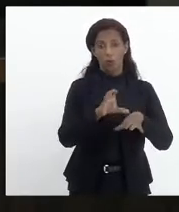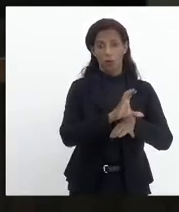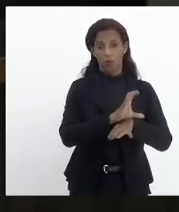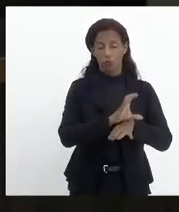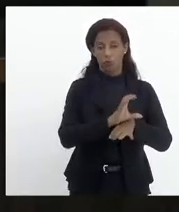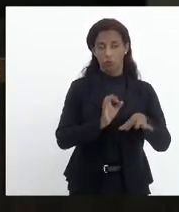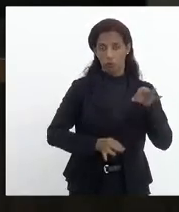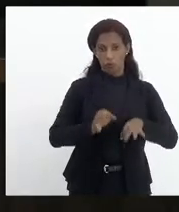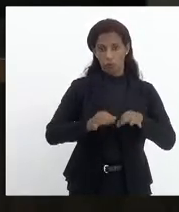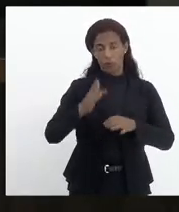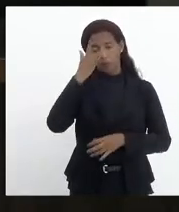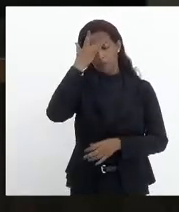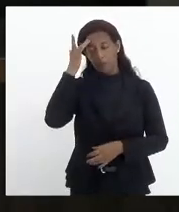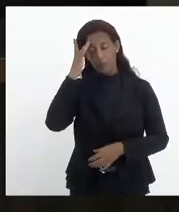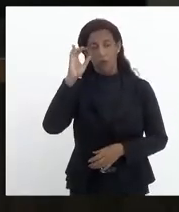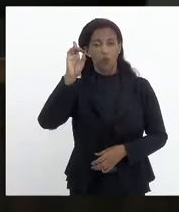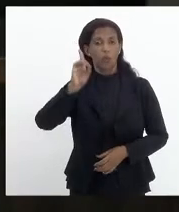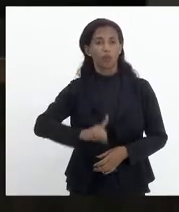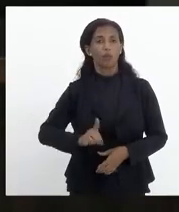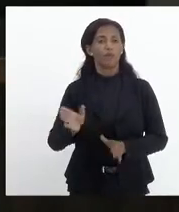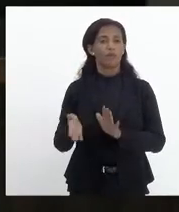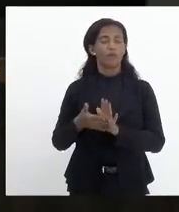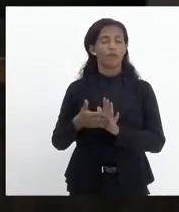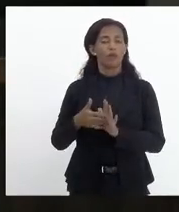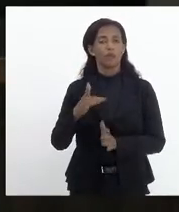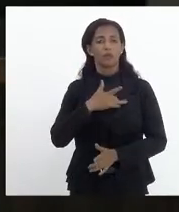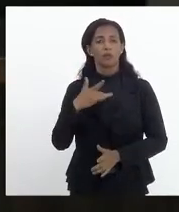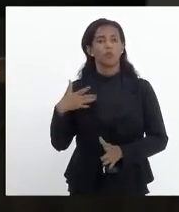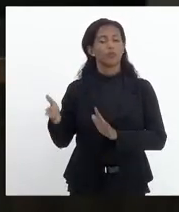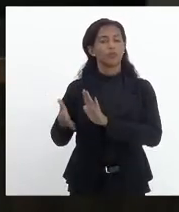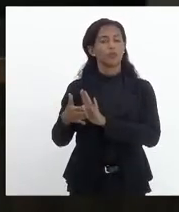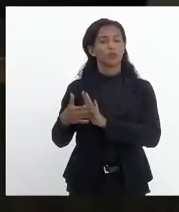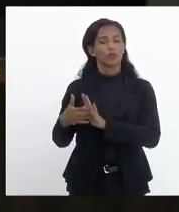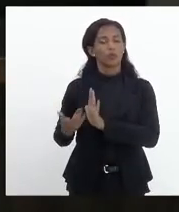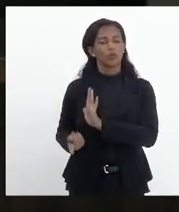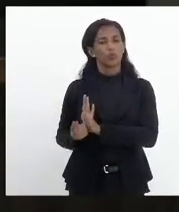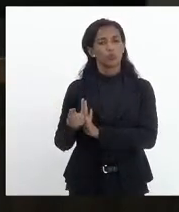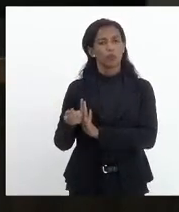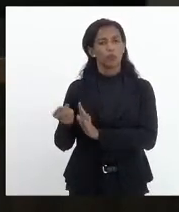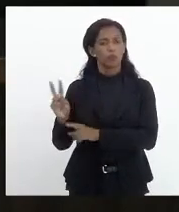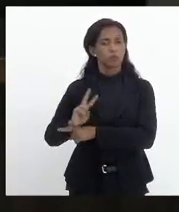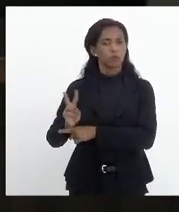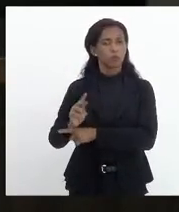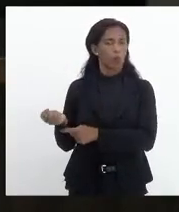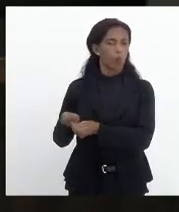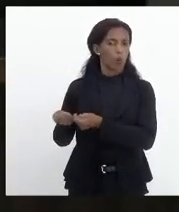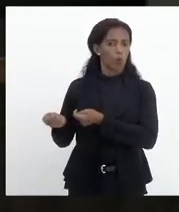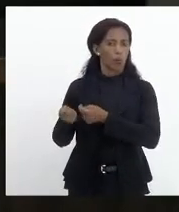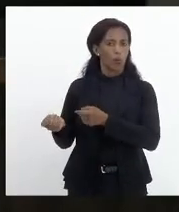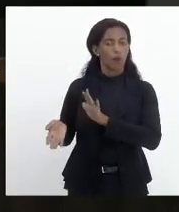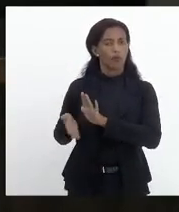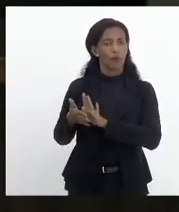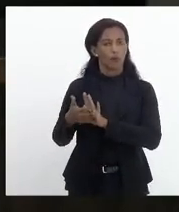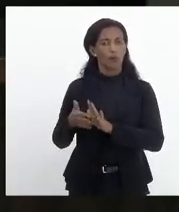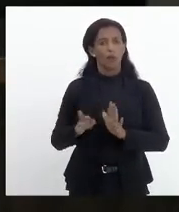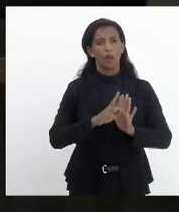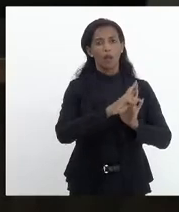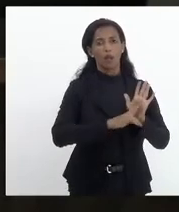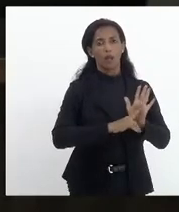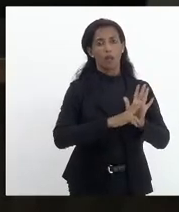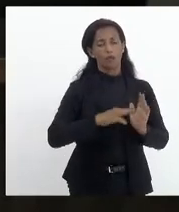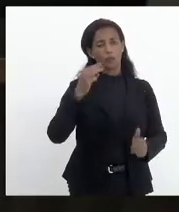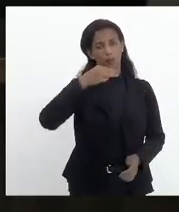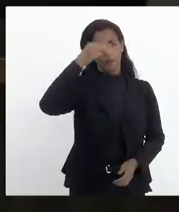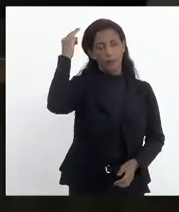condicionalidade da pessoa com deficiência favorável, de saúde favorável, de orçamento, finanças, fiscalização financeira e controle favorável. Relatores, deputado